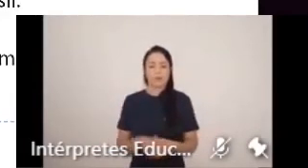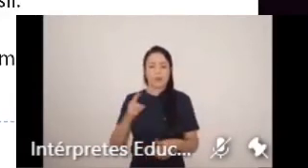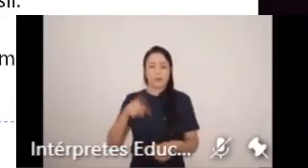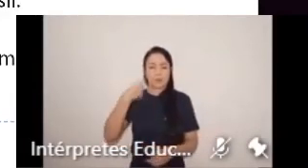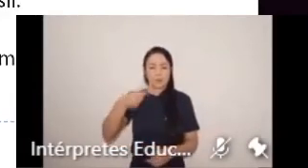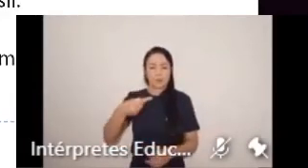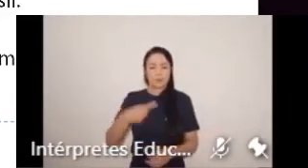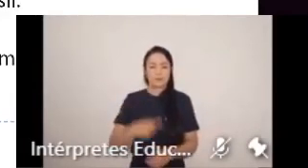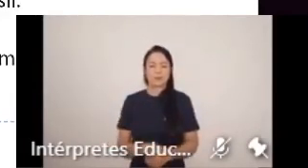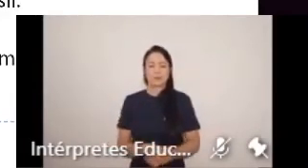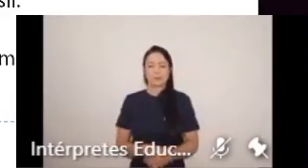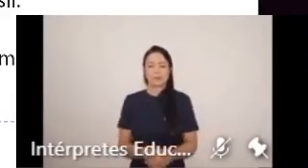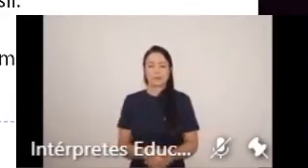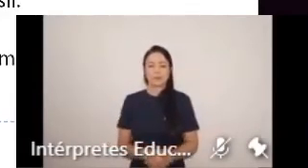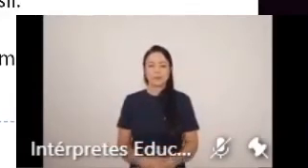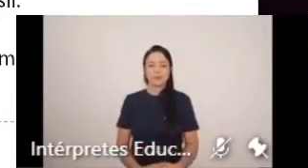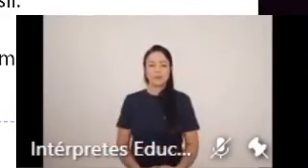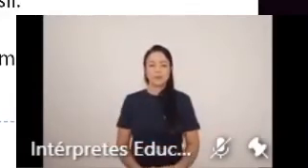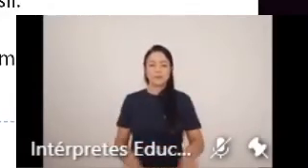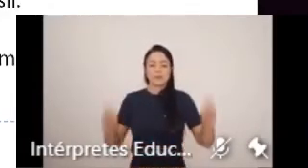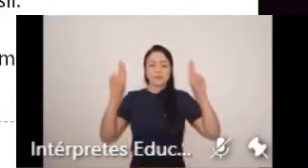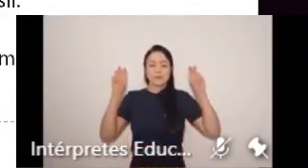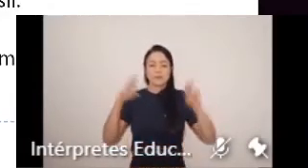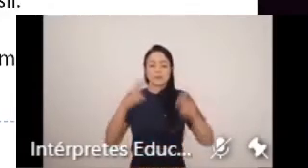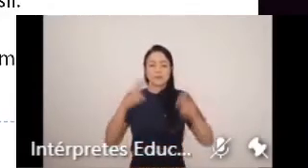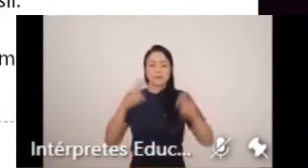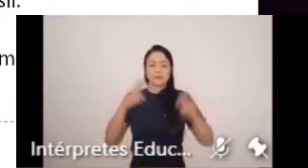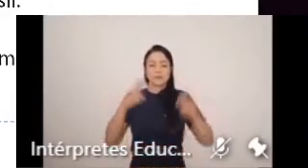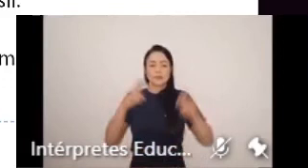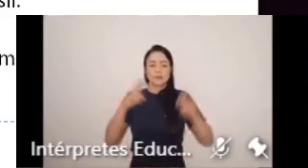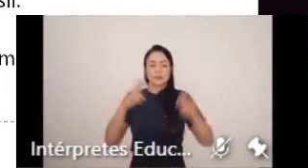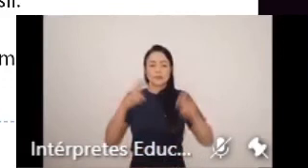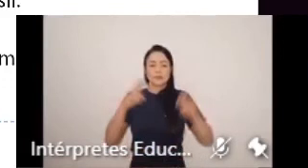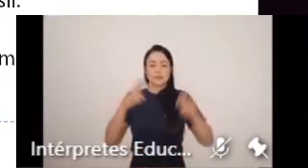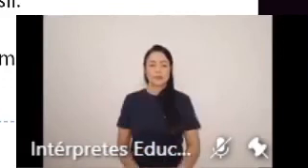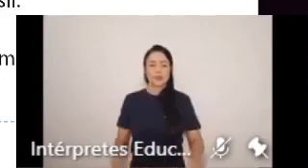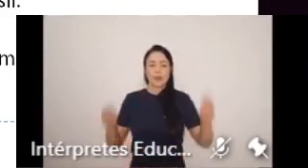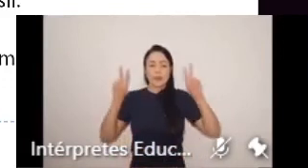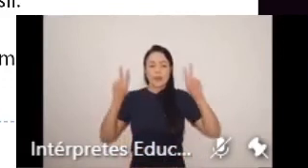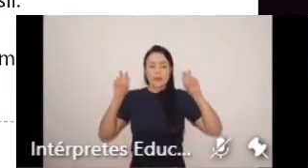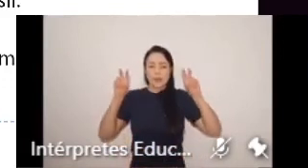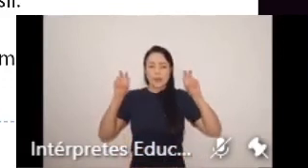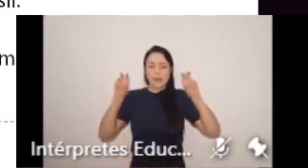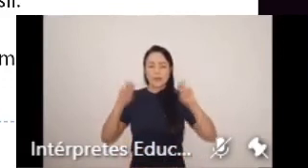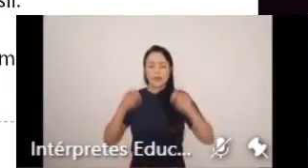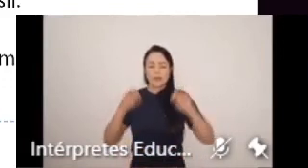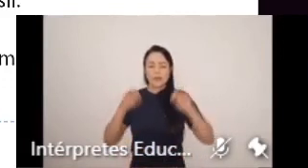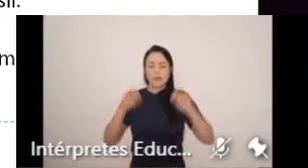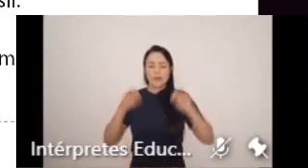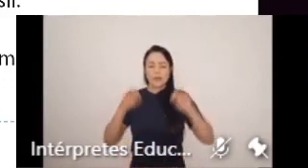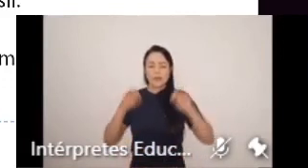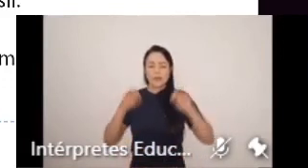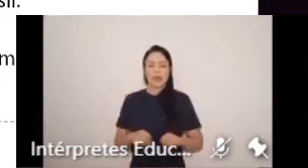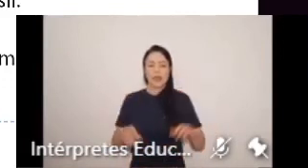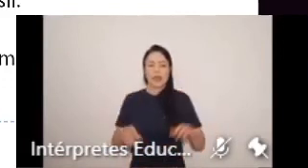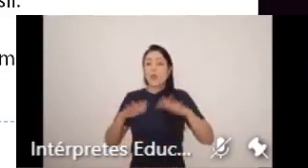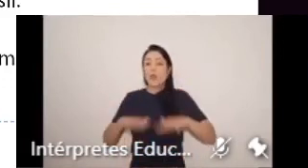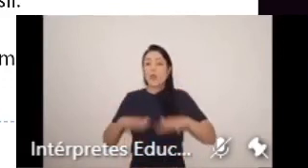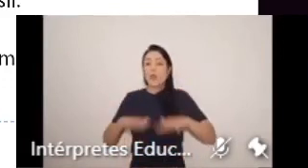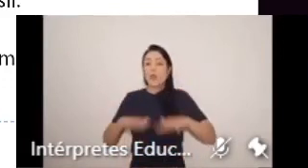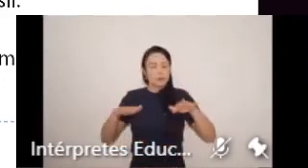tema. O tema 500, ele é um tema decidido em repercussão geral